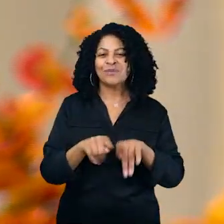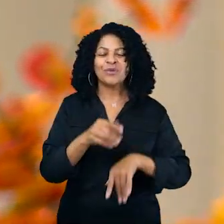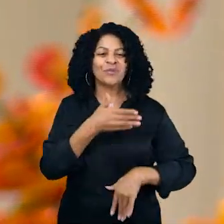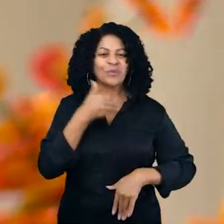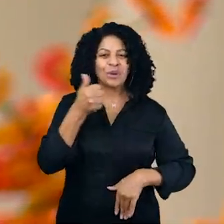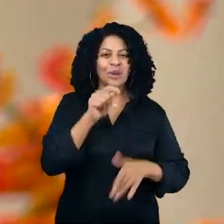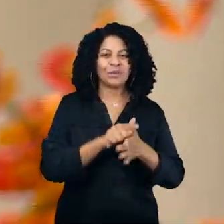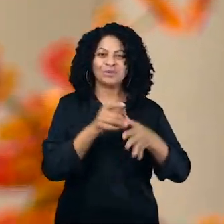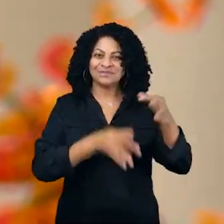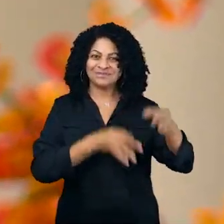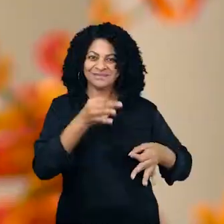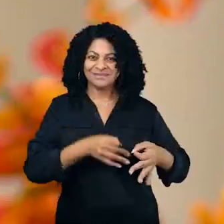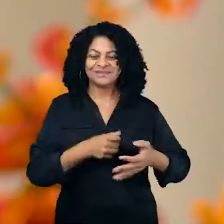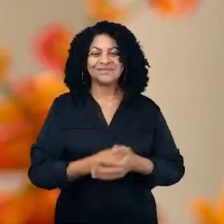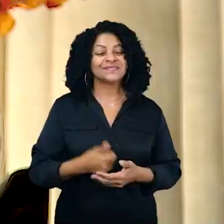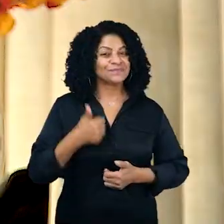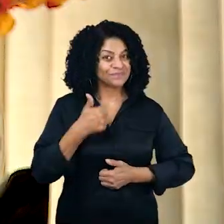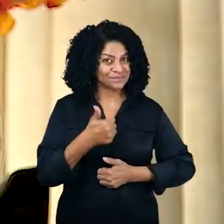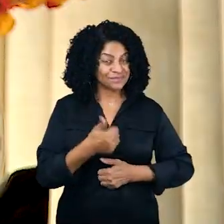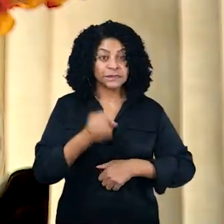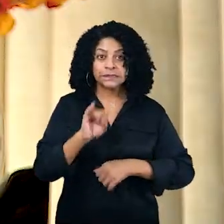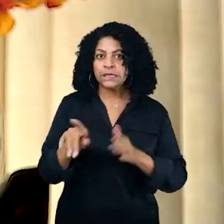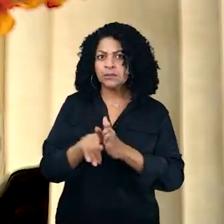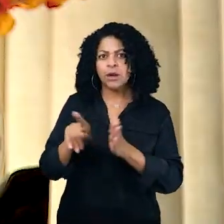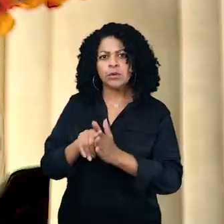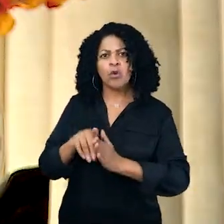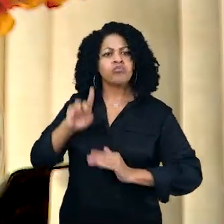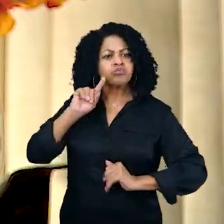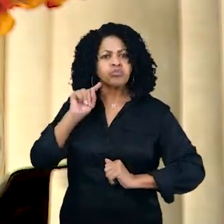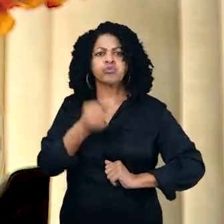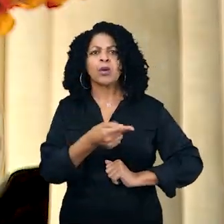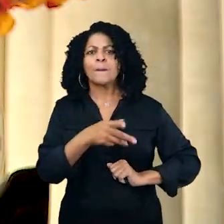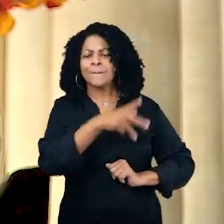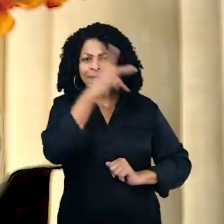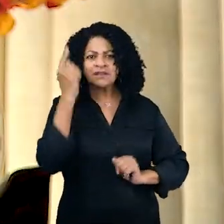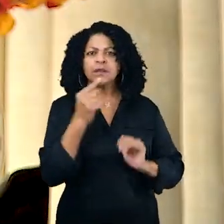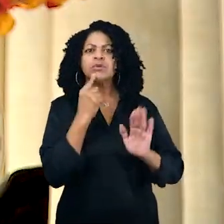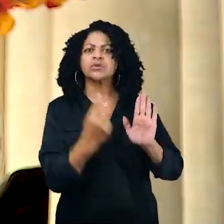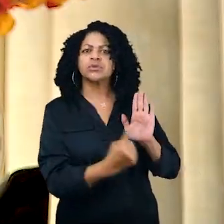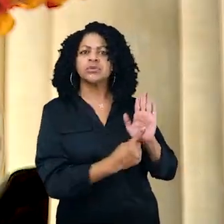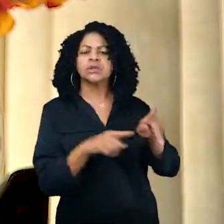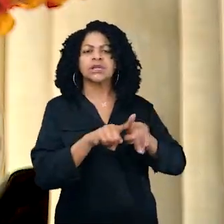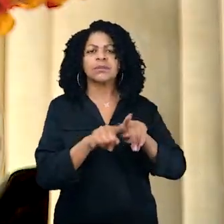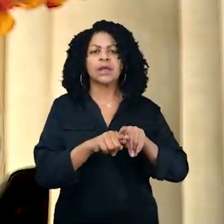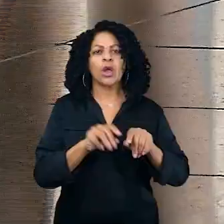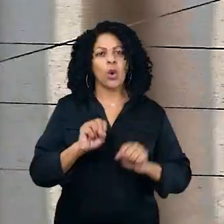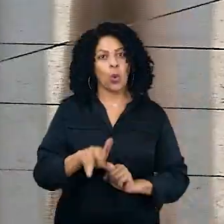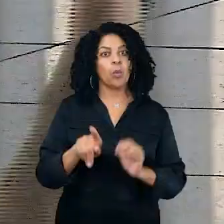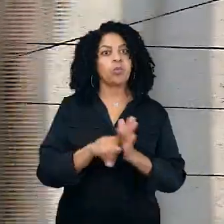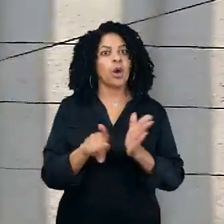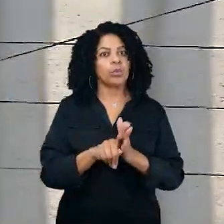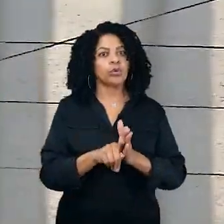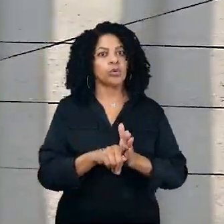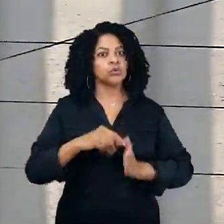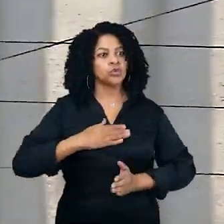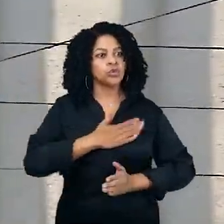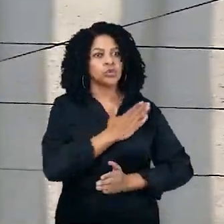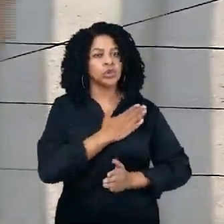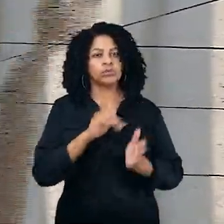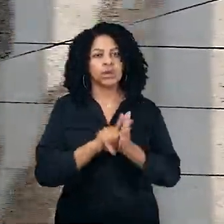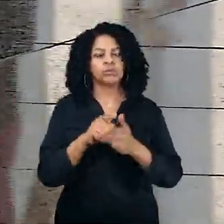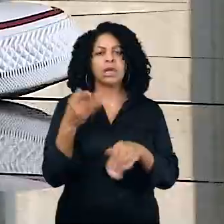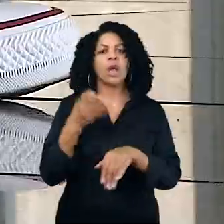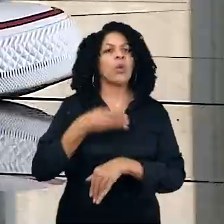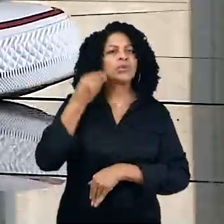mais assertivo nos julgamentos. Quando há uma acusação de discriminação salarial e ou de discriminação quanto